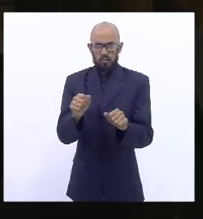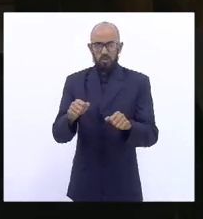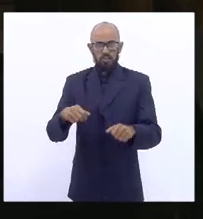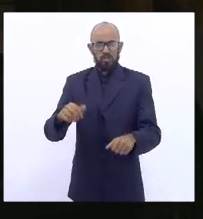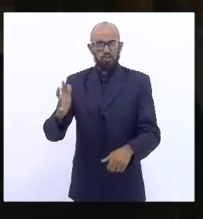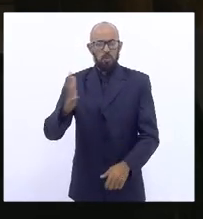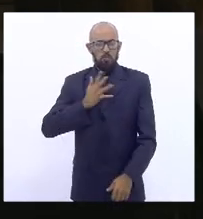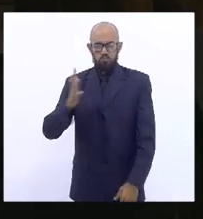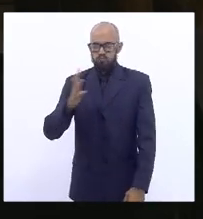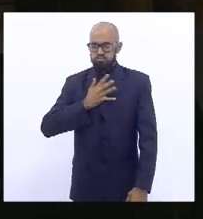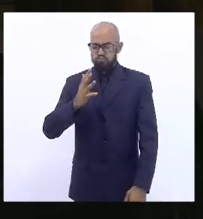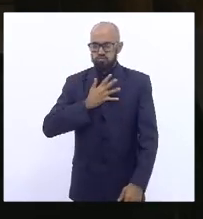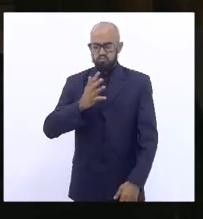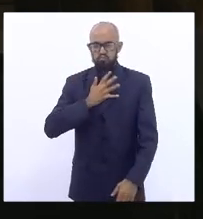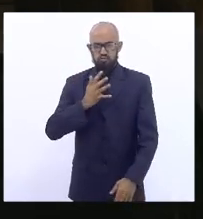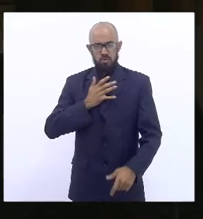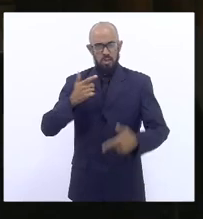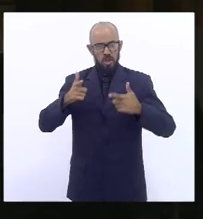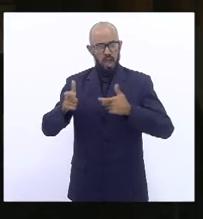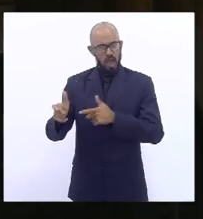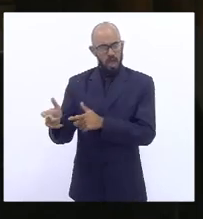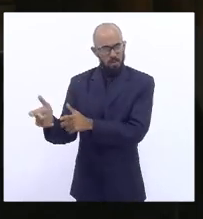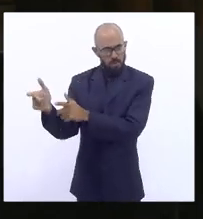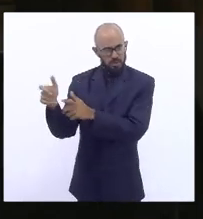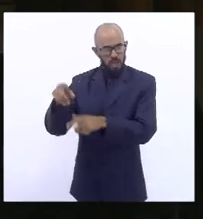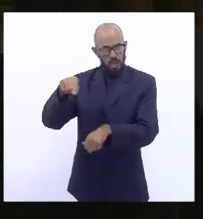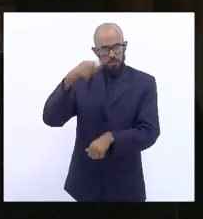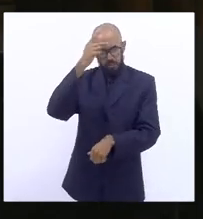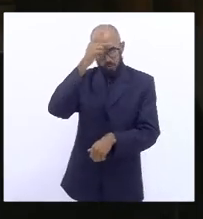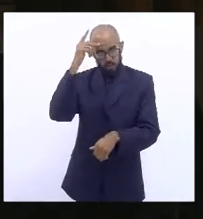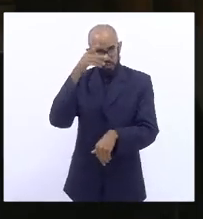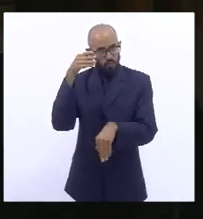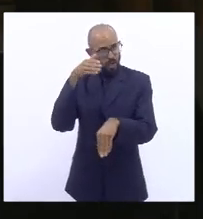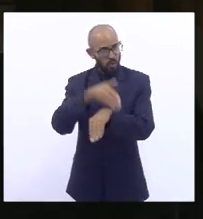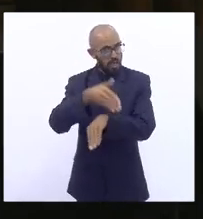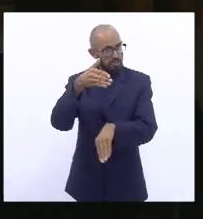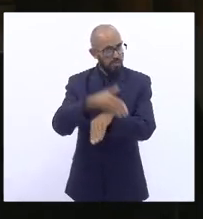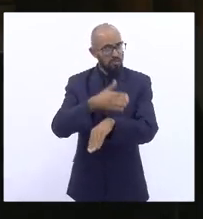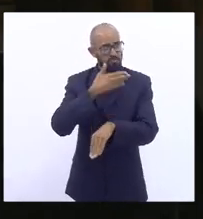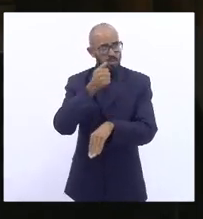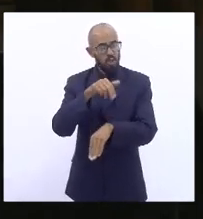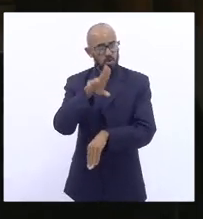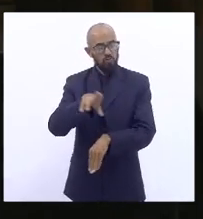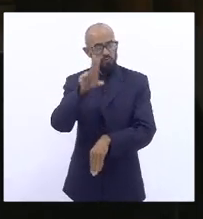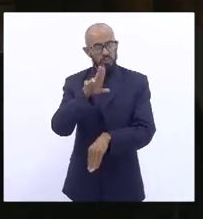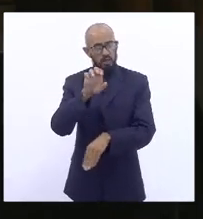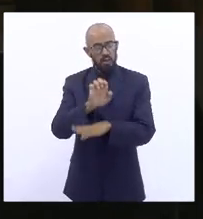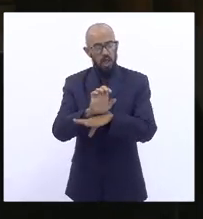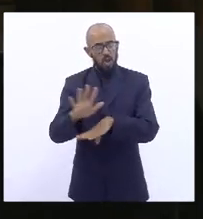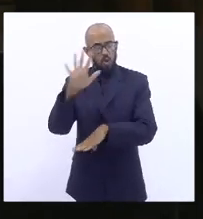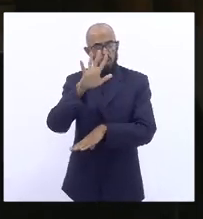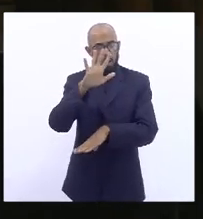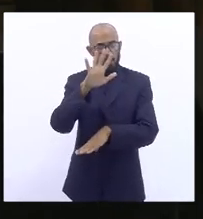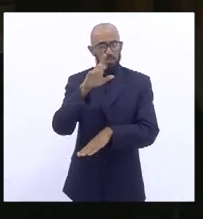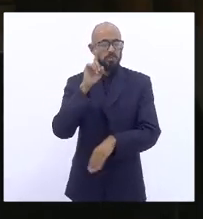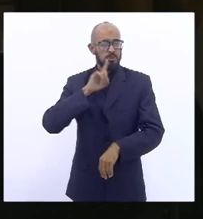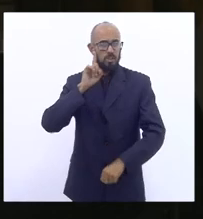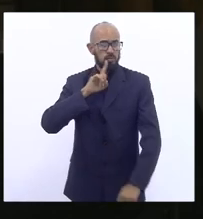da indústria bélica. São pessoas que tiveram acesso às melhores universidades da Europa, dos Estados